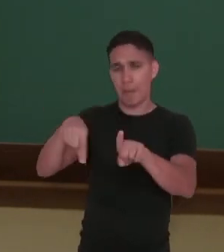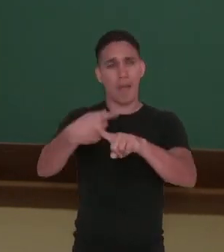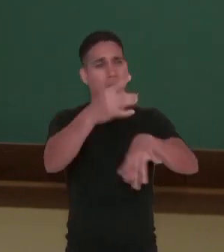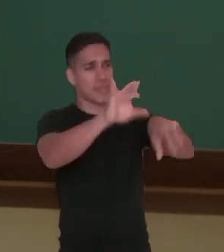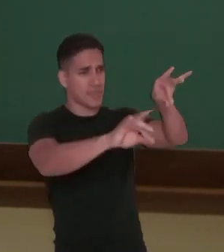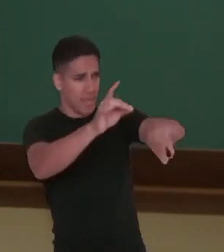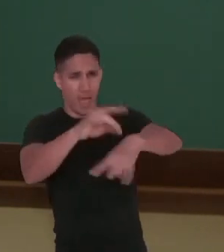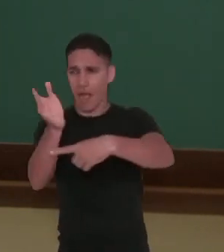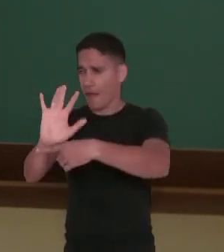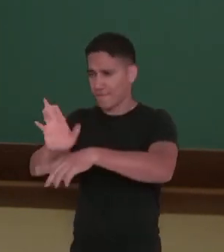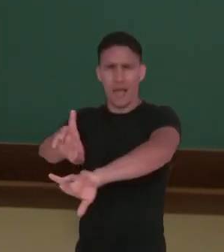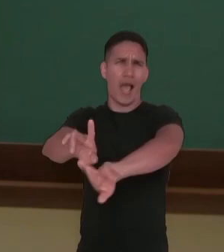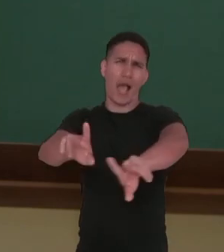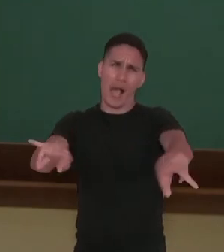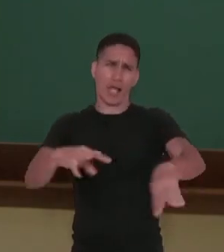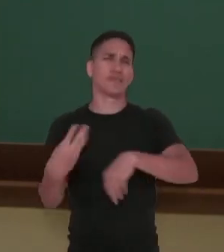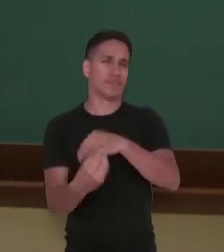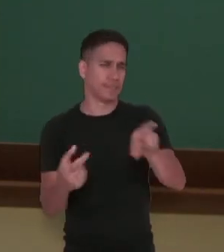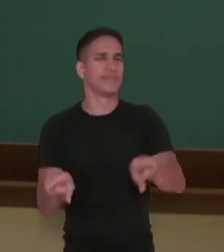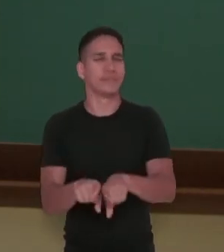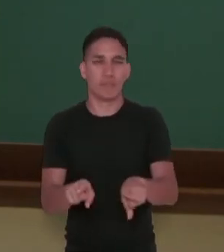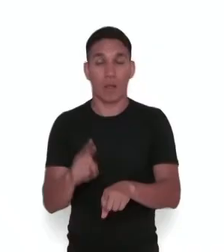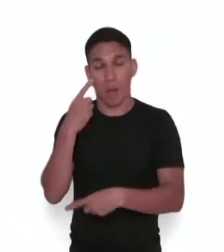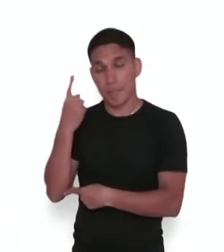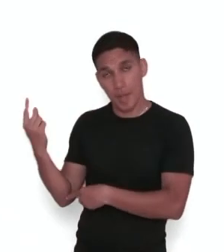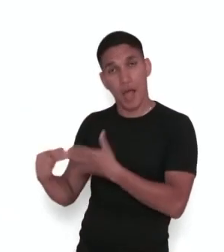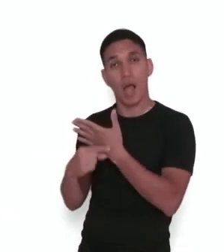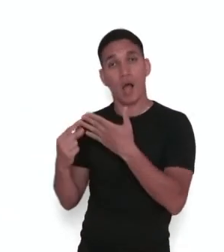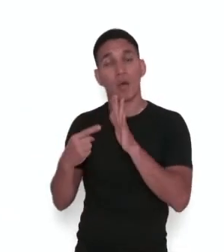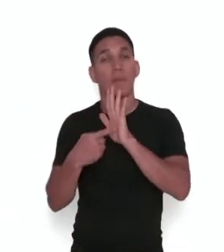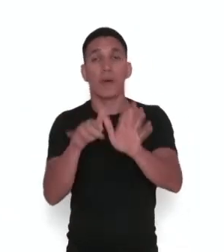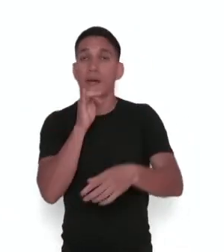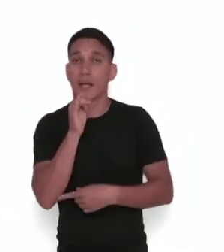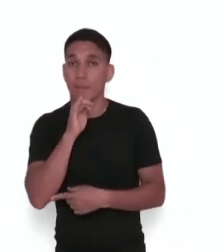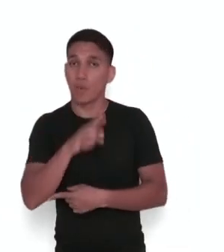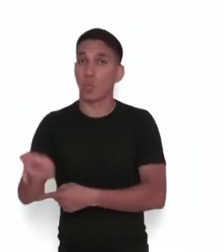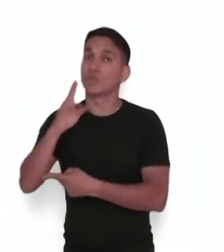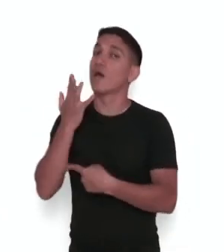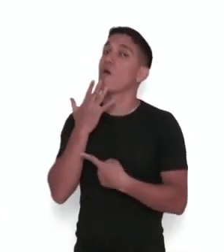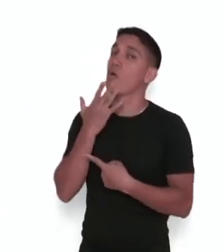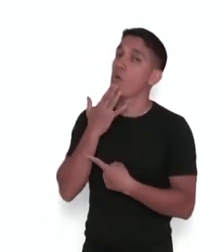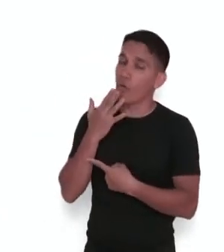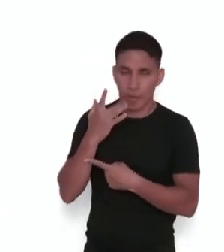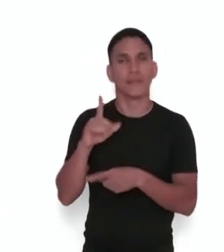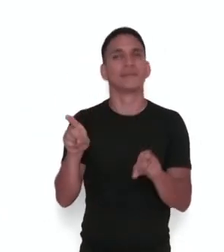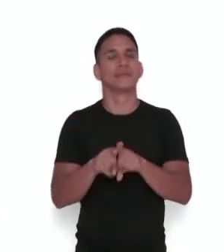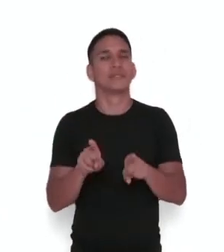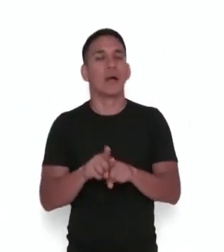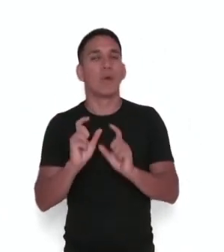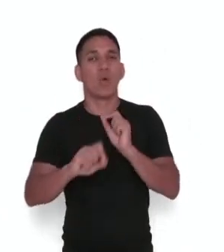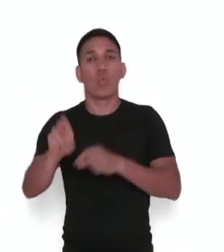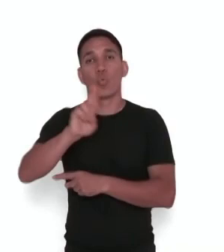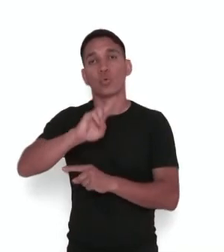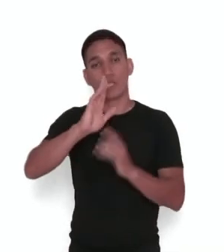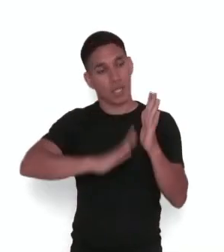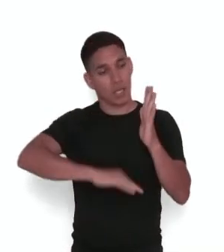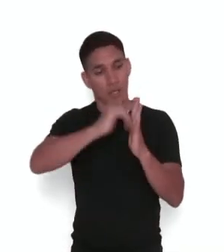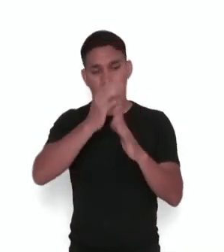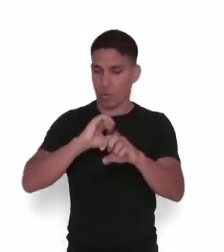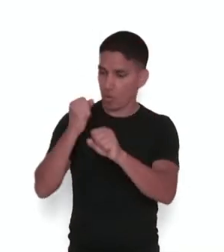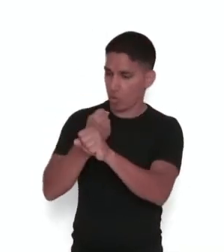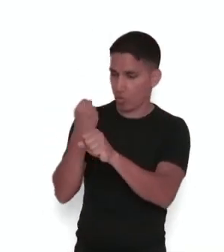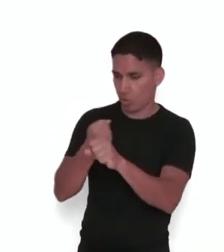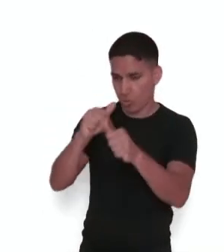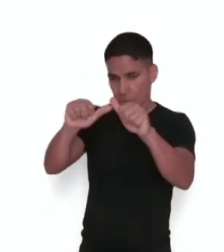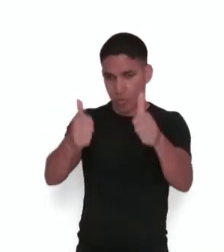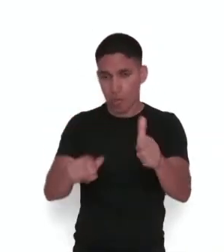vídeo, existem várias formas. Então você veja aqui, o Shintaro Hata é um exemplo, ele trabalha com as cores, cria a ideia de pintura com escultura, dentro das